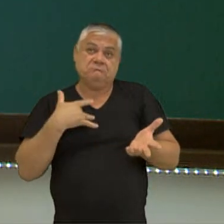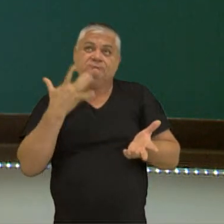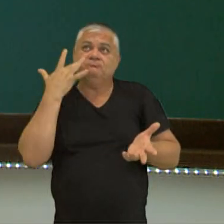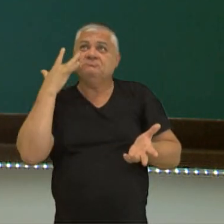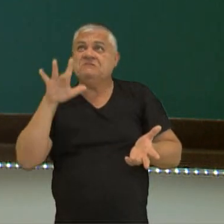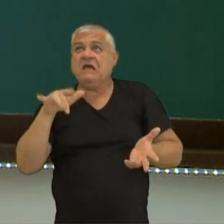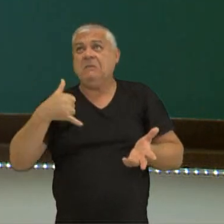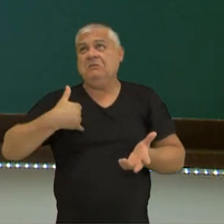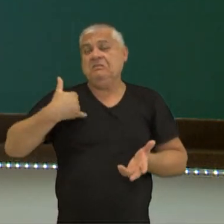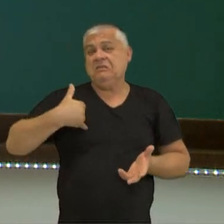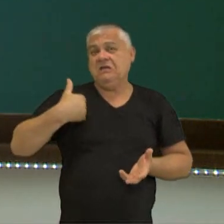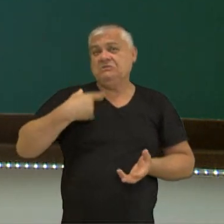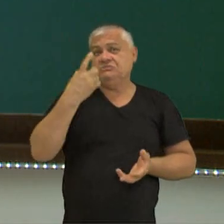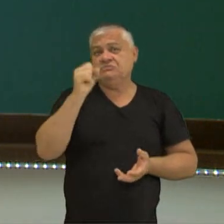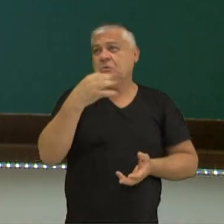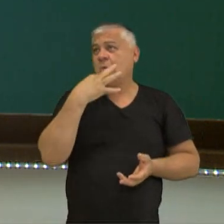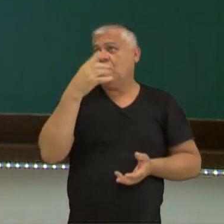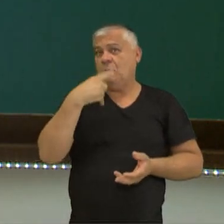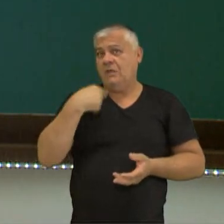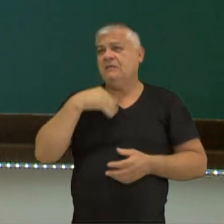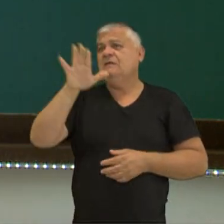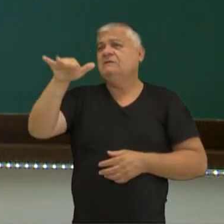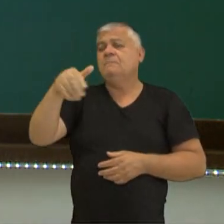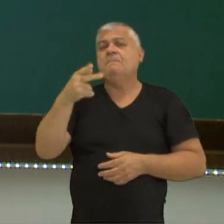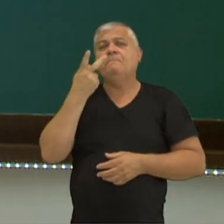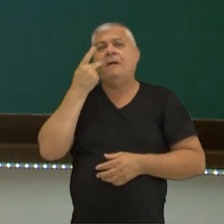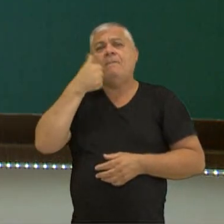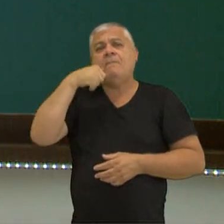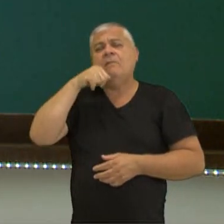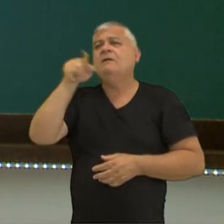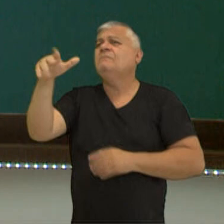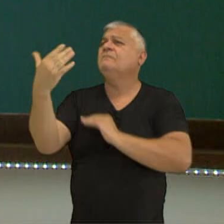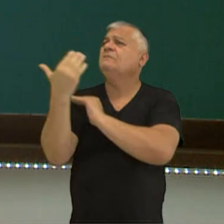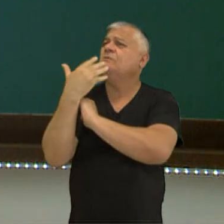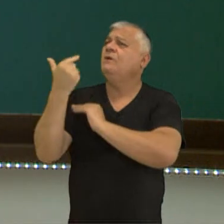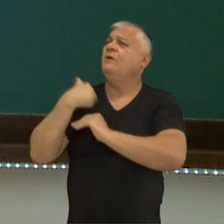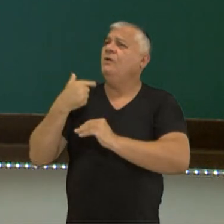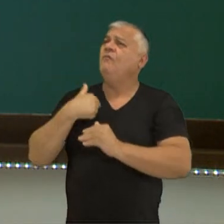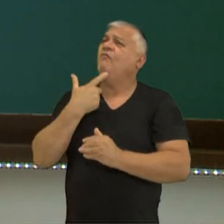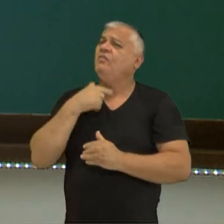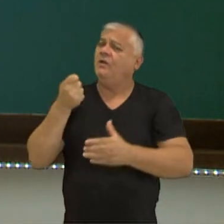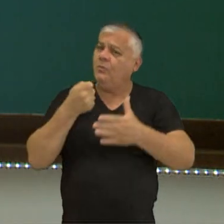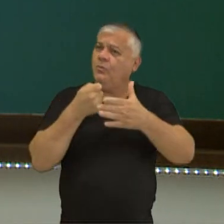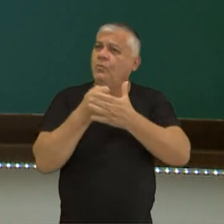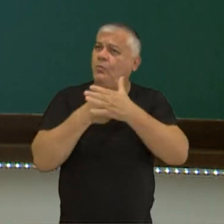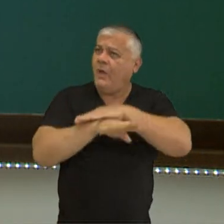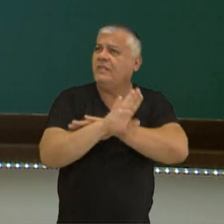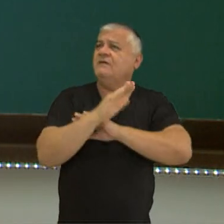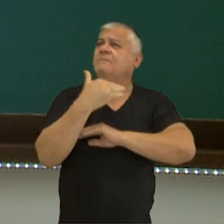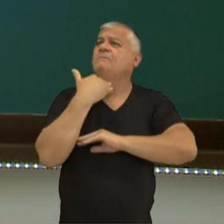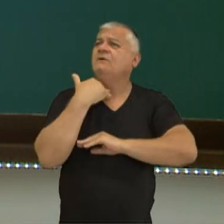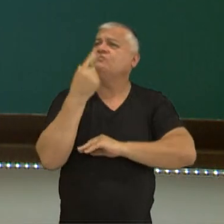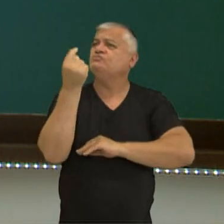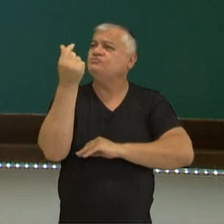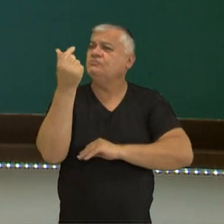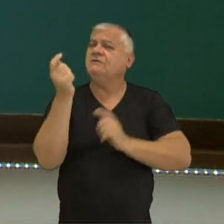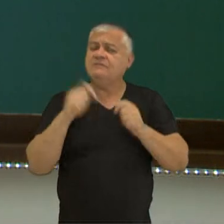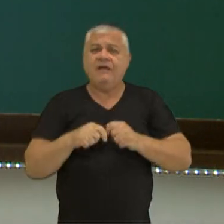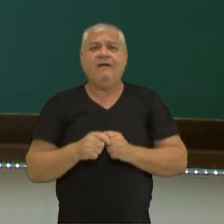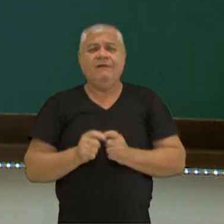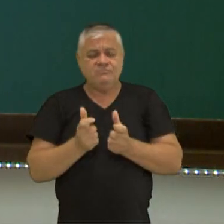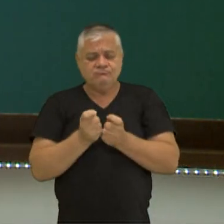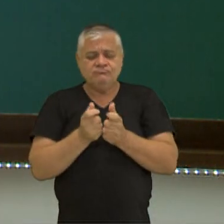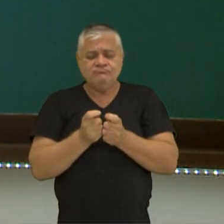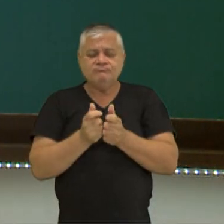tem 18 anos, vai ter que conversar com a mamãe e com o papai para eles irem lá e abrir essa conta. Mas hoje em dia a gente consegue abrir uma conta digital usando o